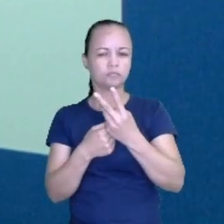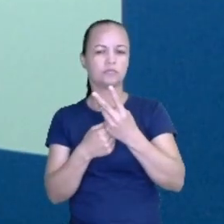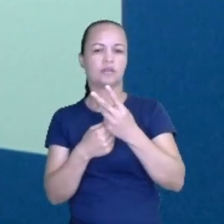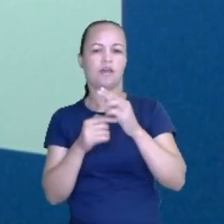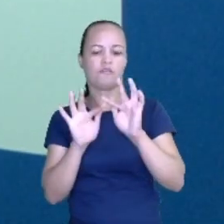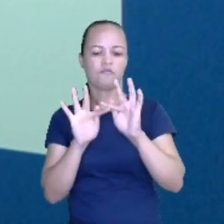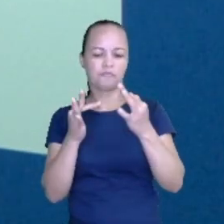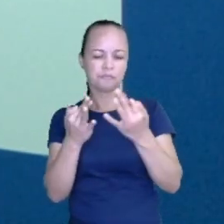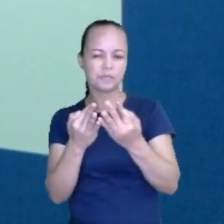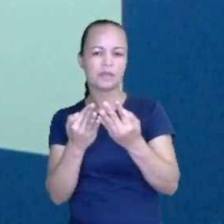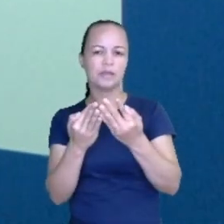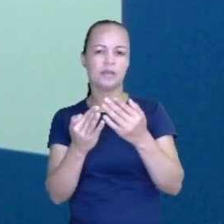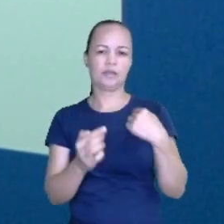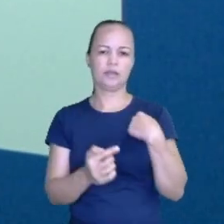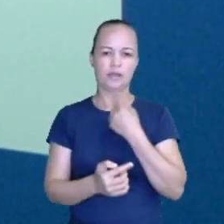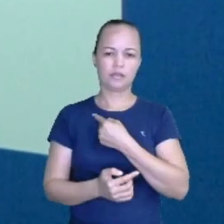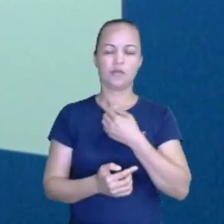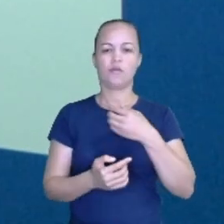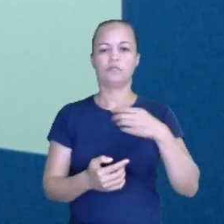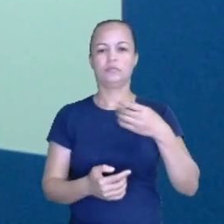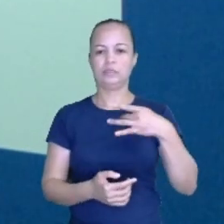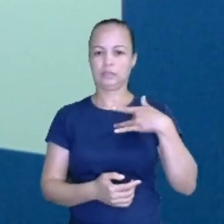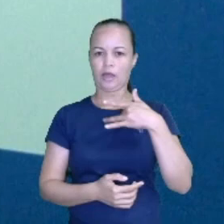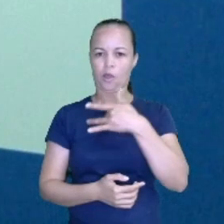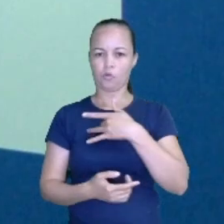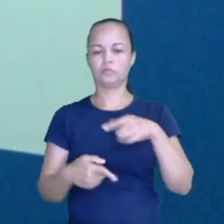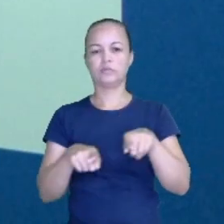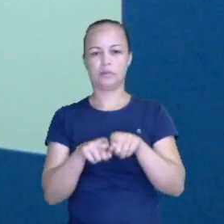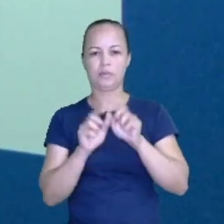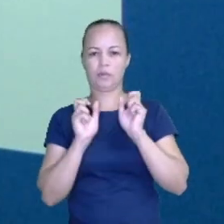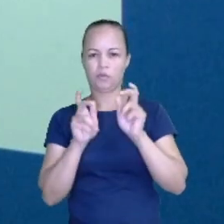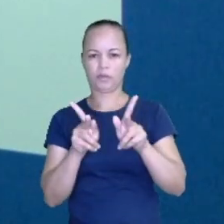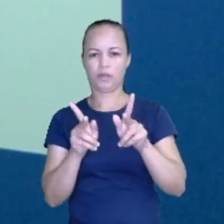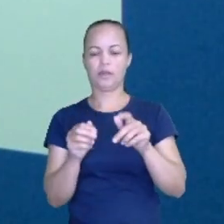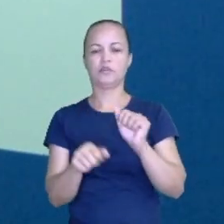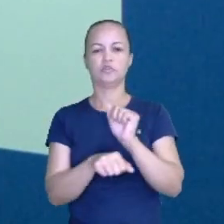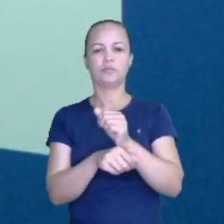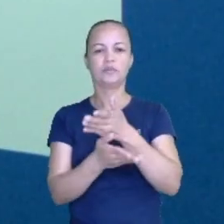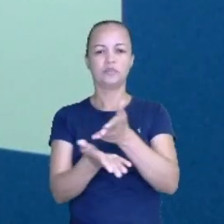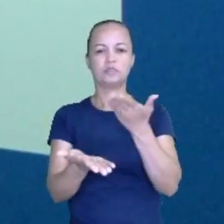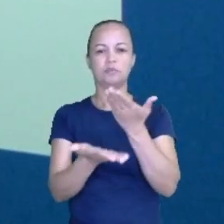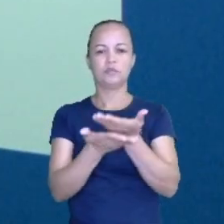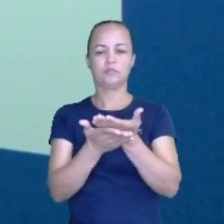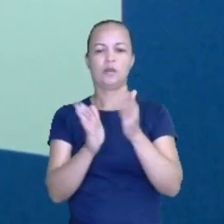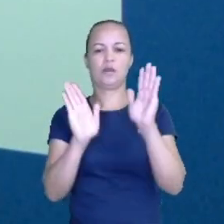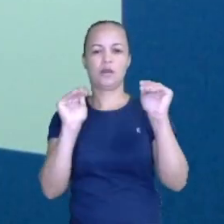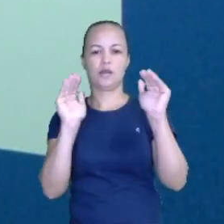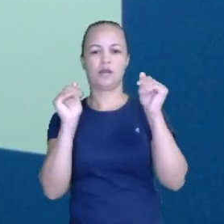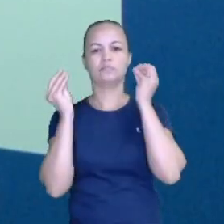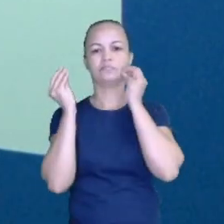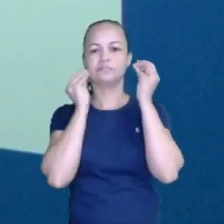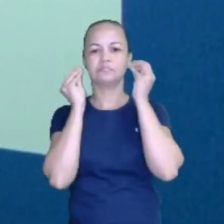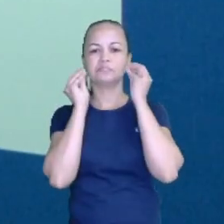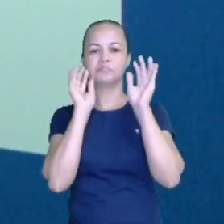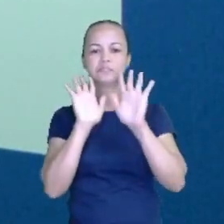também, tá bem? Ok? Espero vocês na próxima aula. Beijos, tchau, tchau!